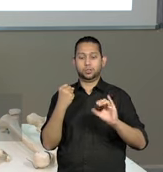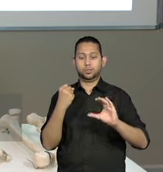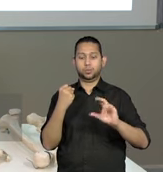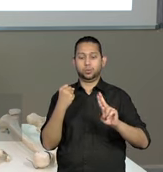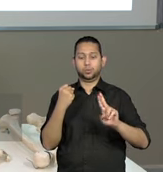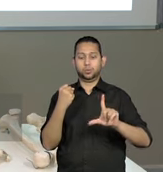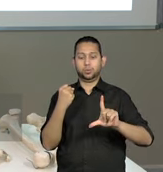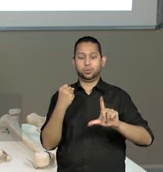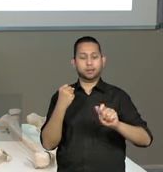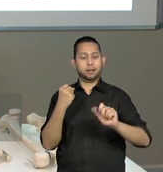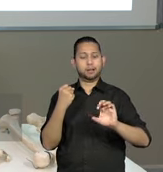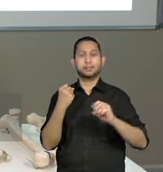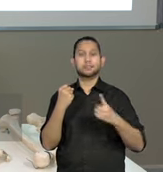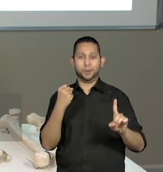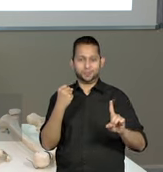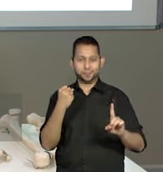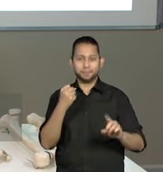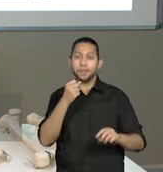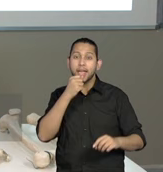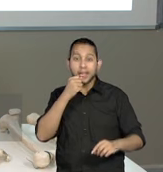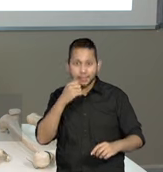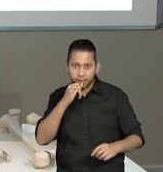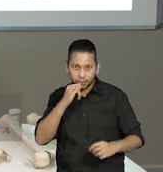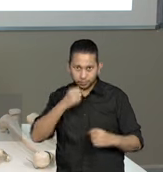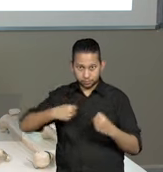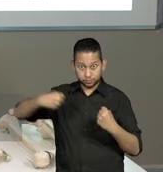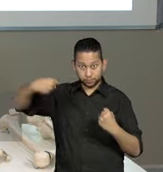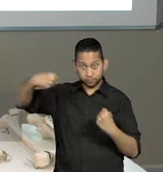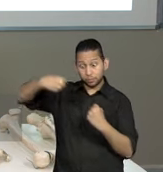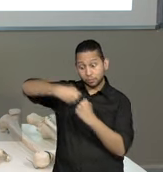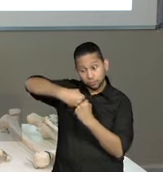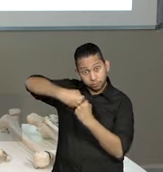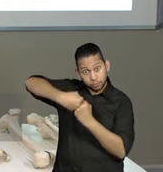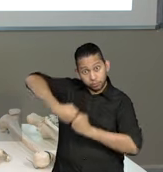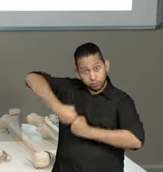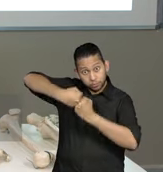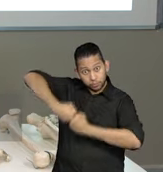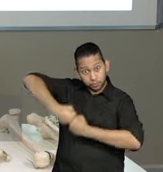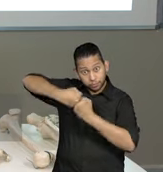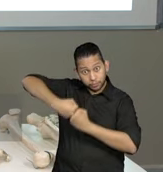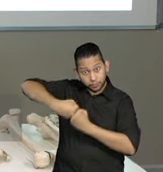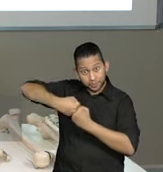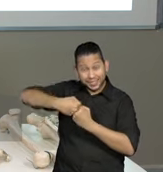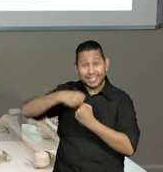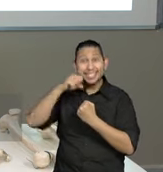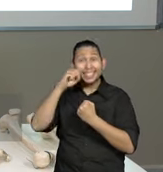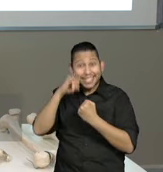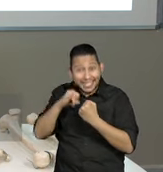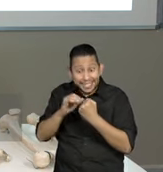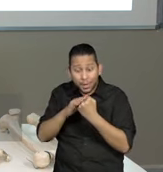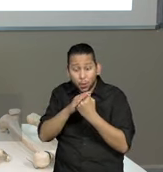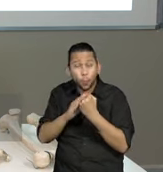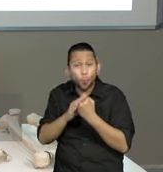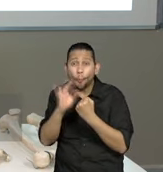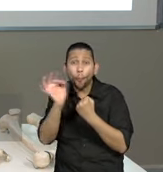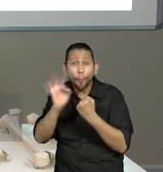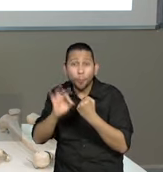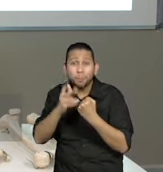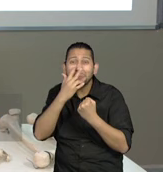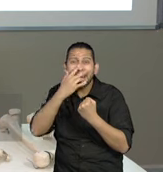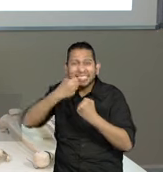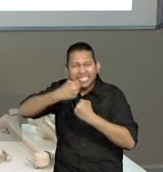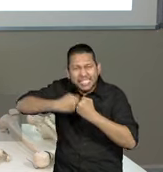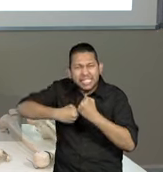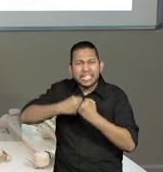que, quando um osso encosta no outro, não haja um desgaste. Se você